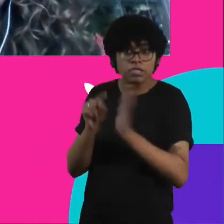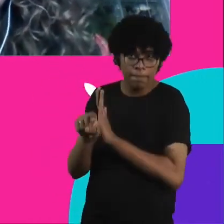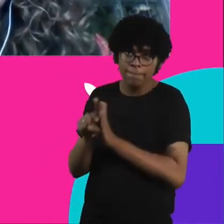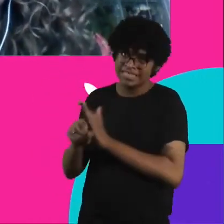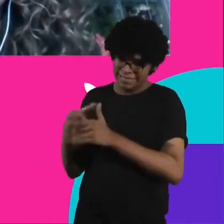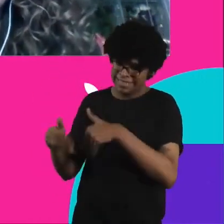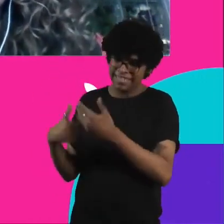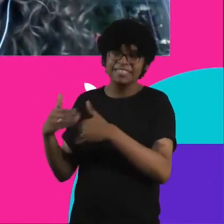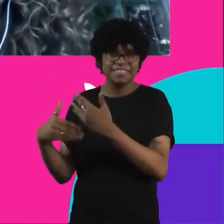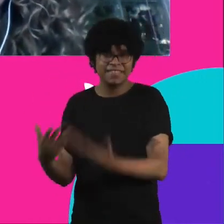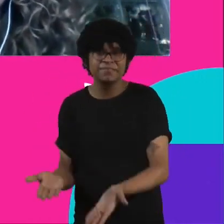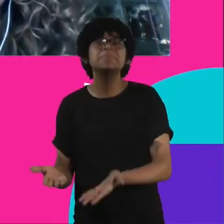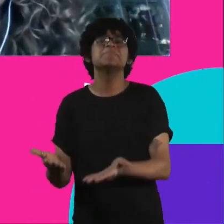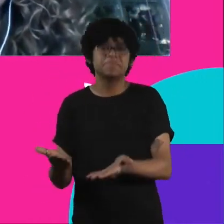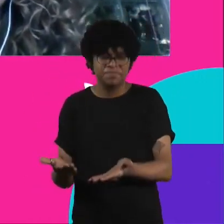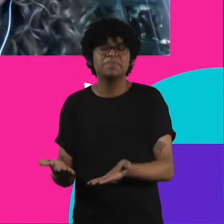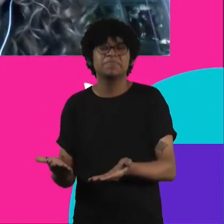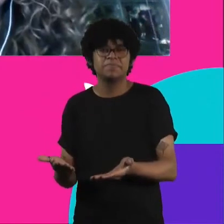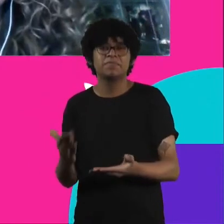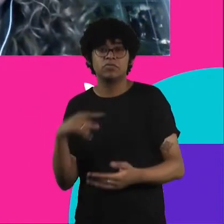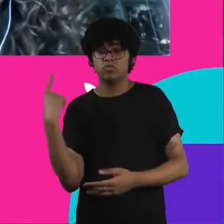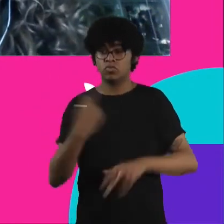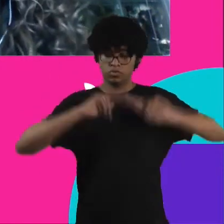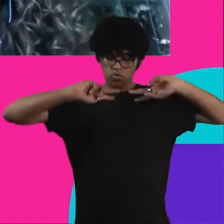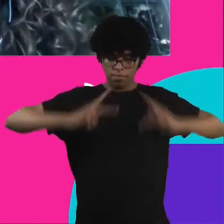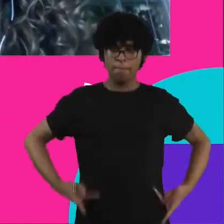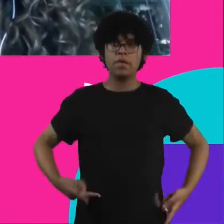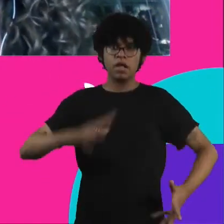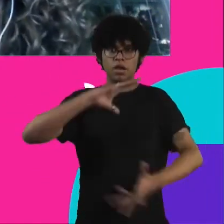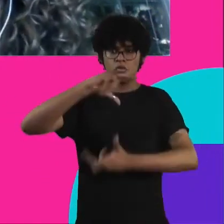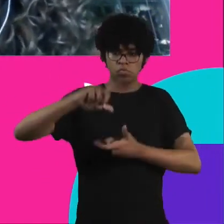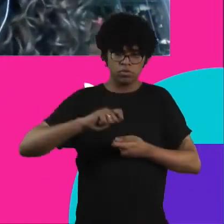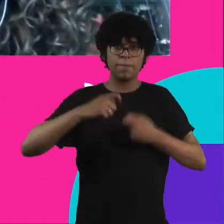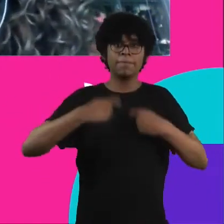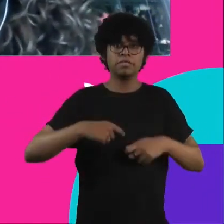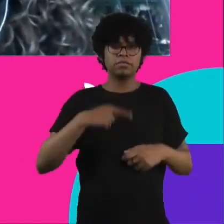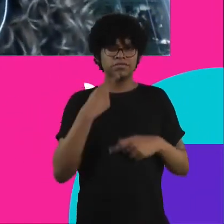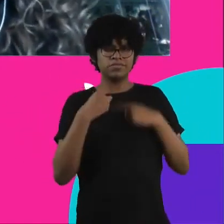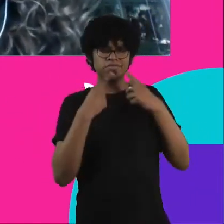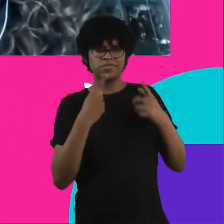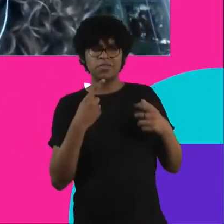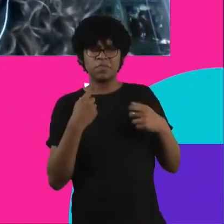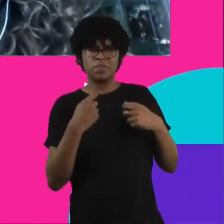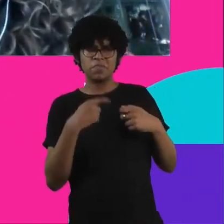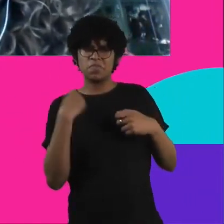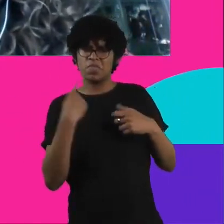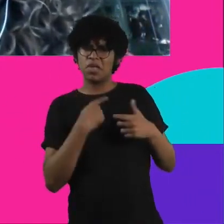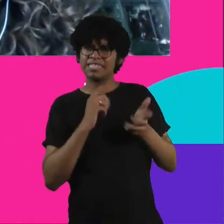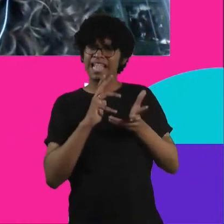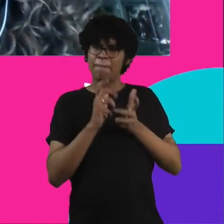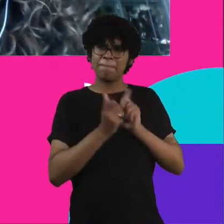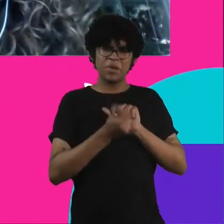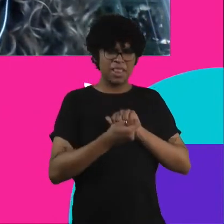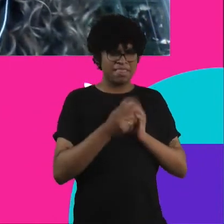fazendo, né? Então, a gente precisa, como humanidade, começar a se questionar, porque a gente está sendo moldado por esses algoritmos que estão